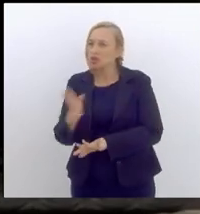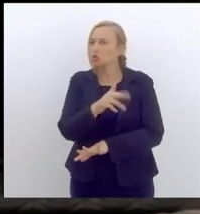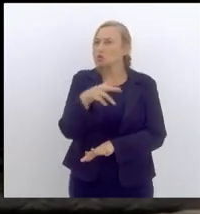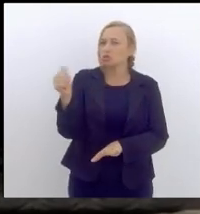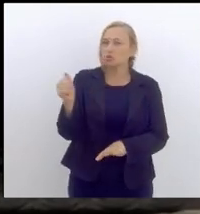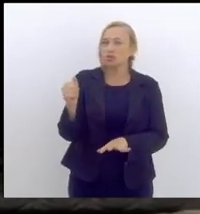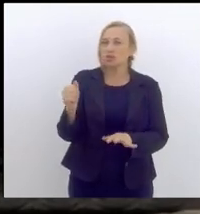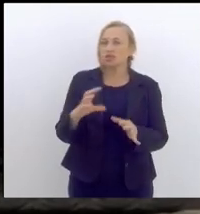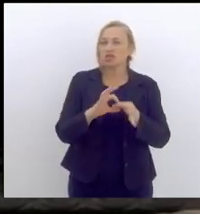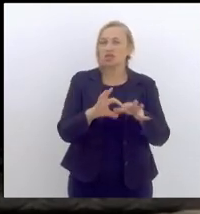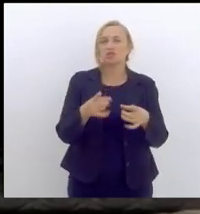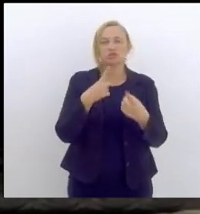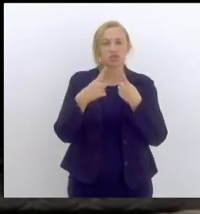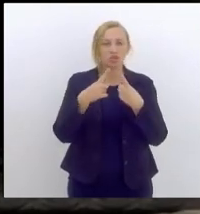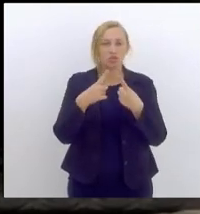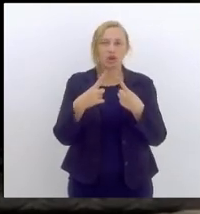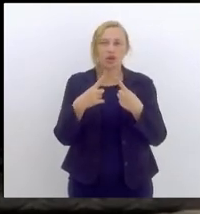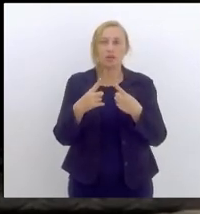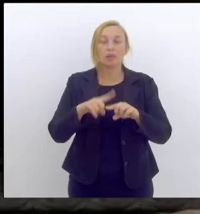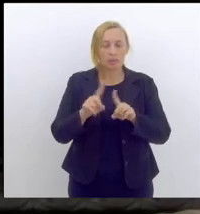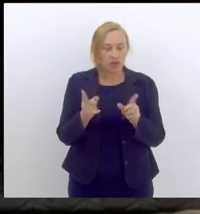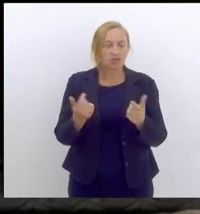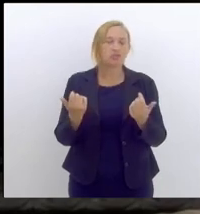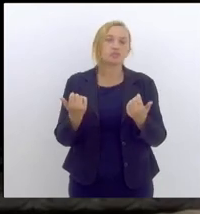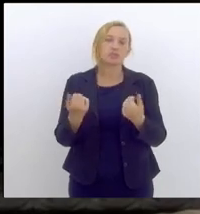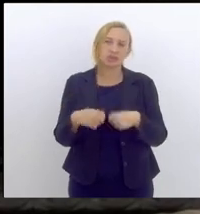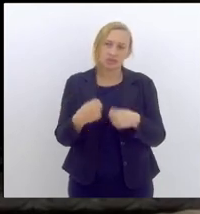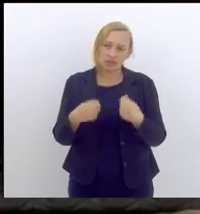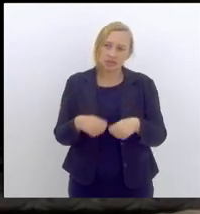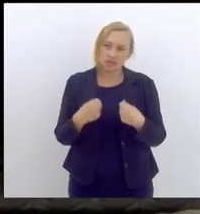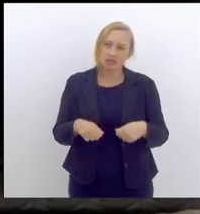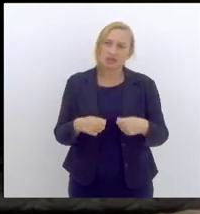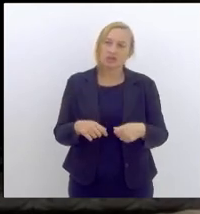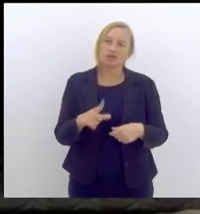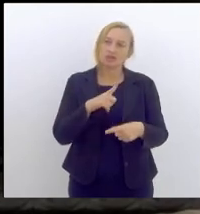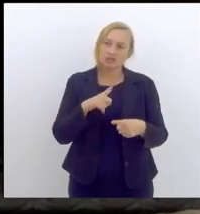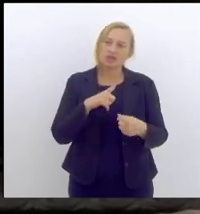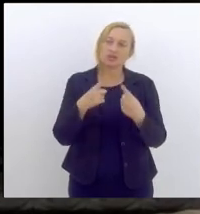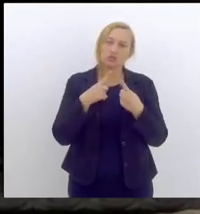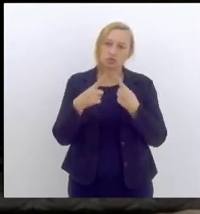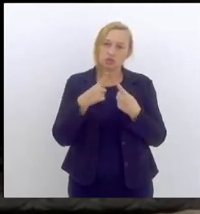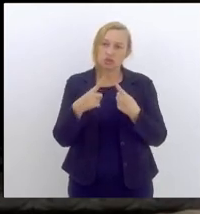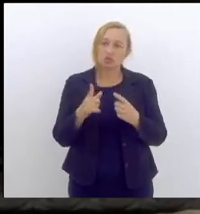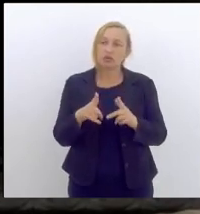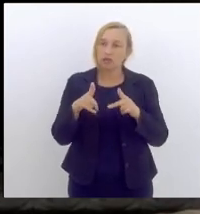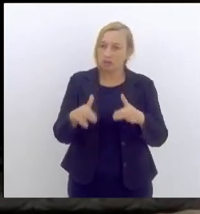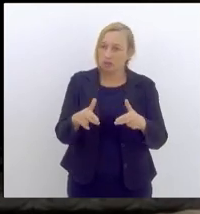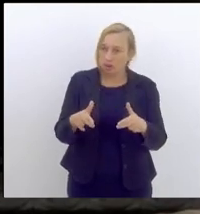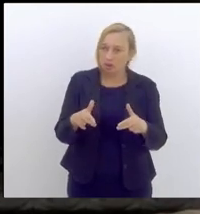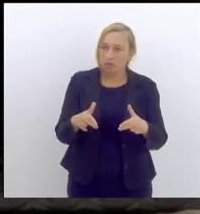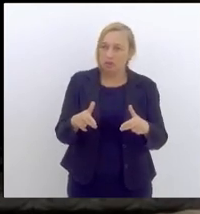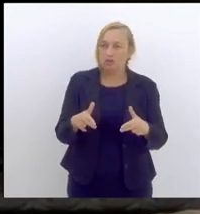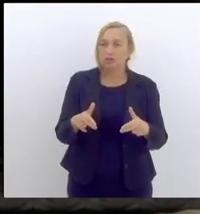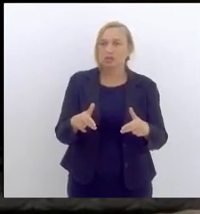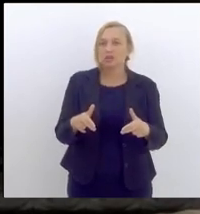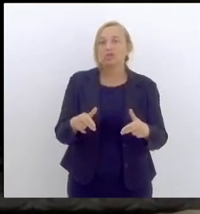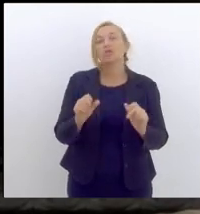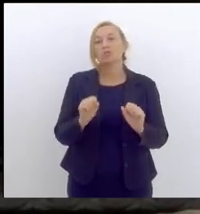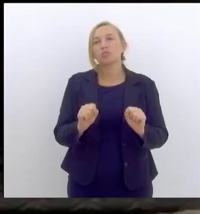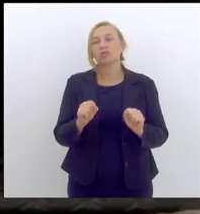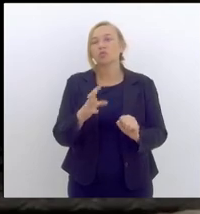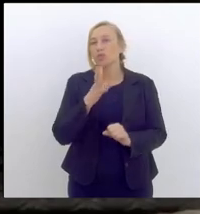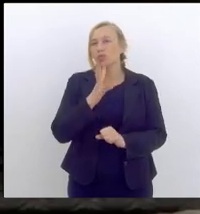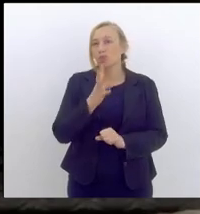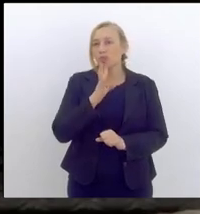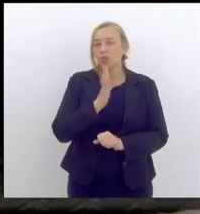deixamos de dialogar, mas precisava que houvesse o debate. Da mesma forma que pude conhecer o